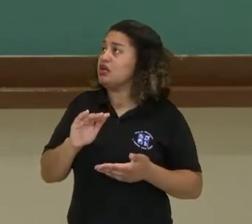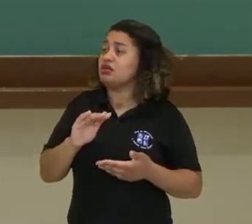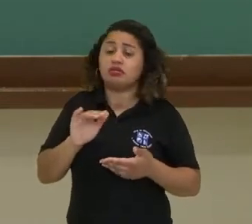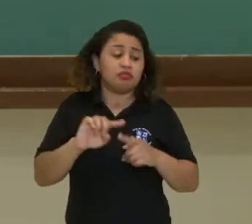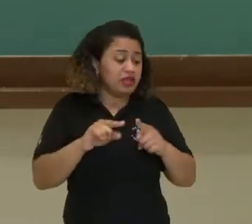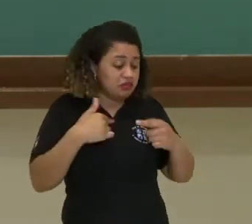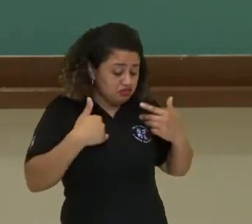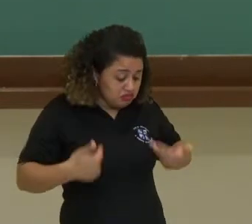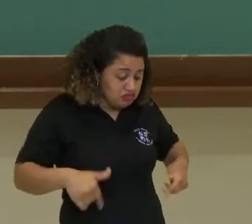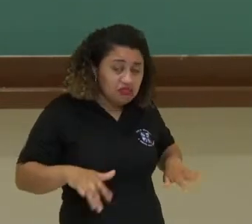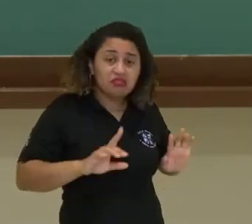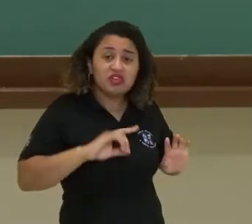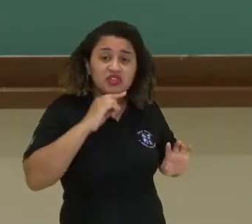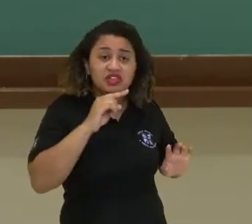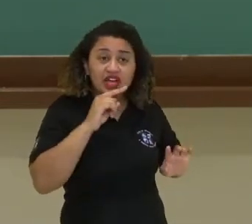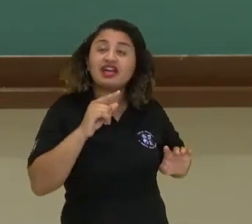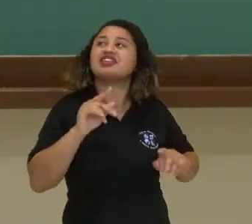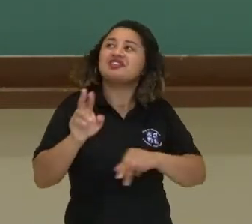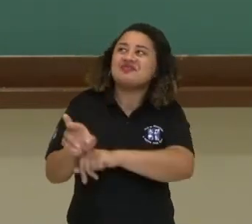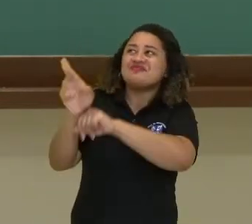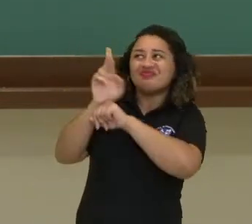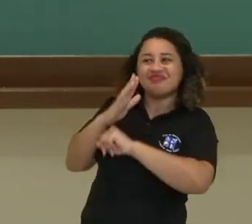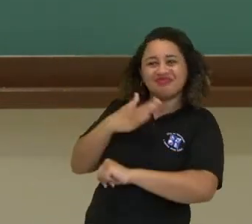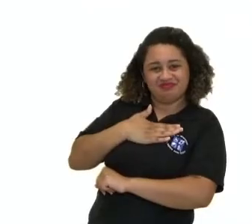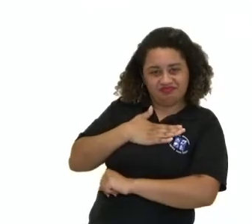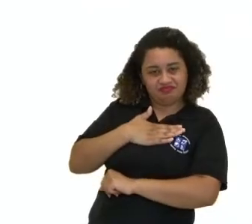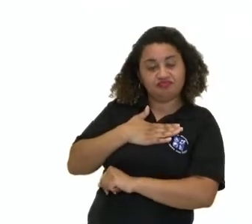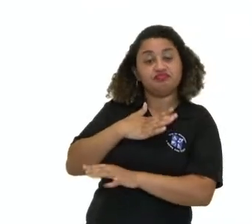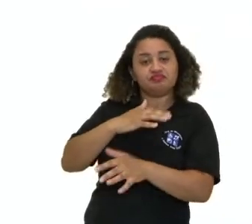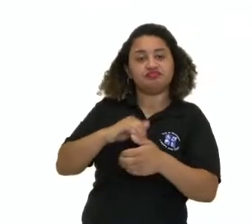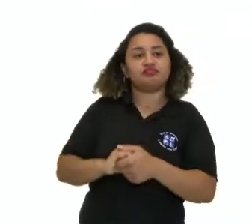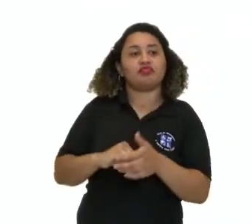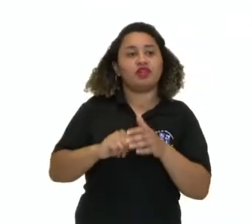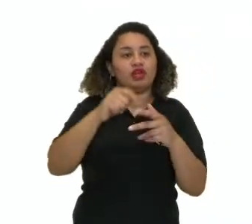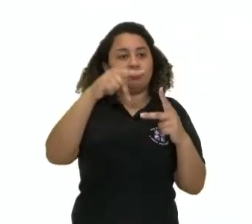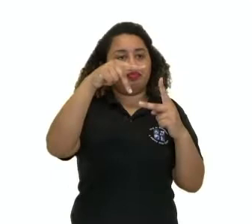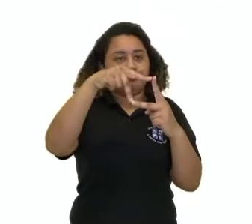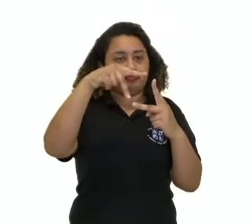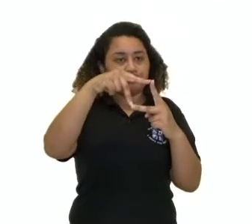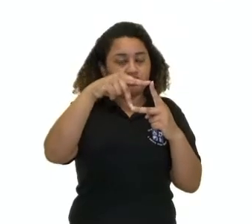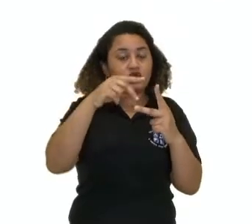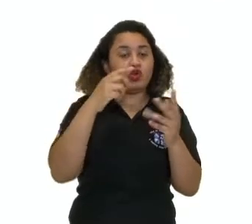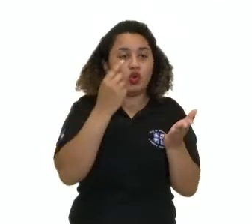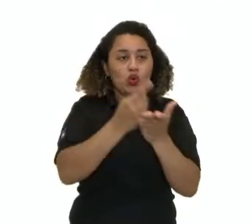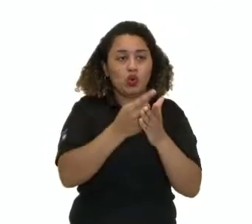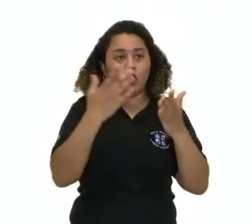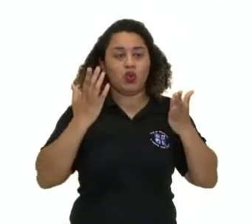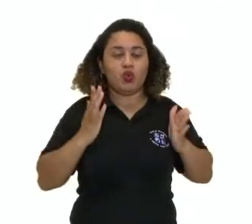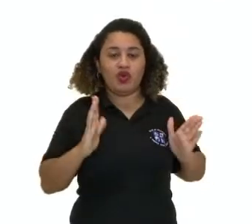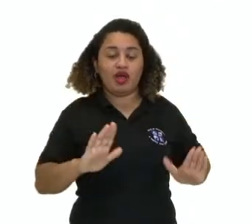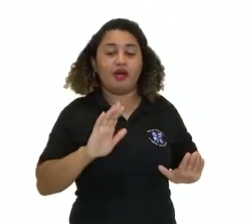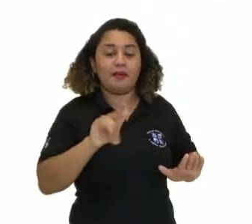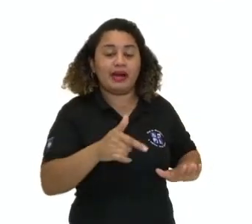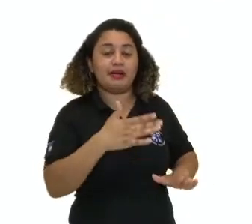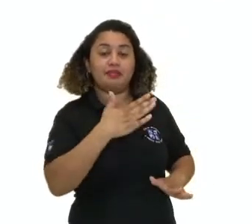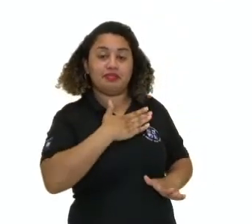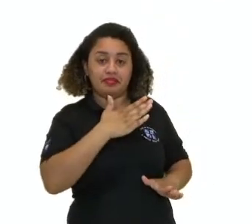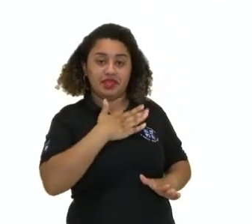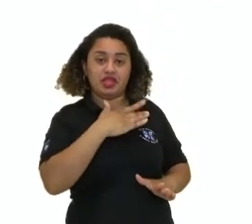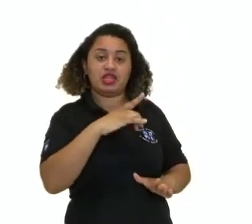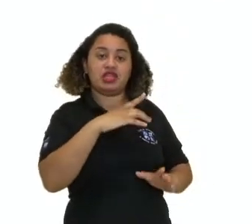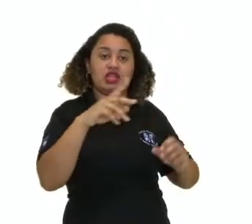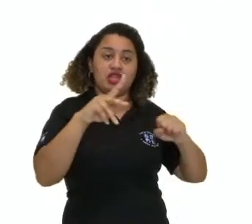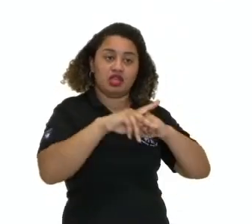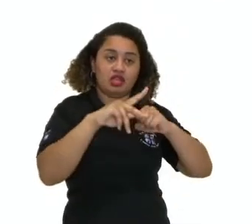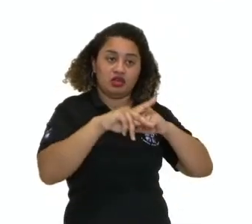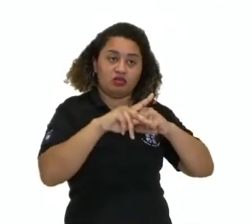era para ela mesma. No primeiro quadrinho, a frase comprou um vestido para mim apresenta um pronome oblíquo na